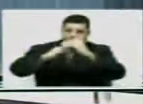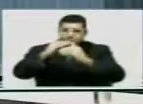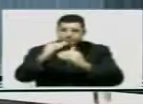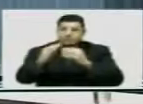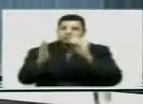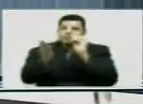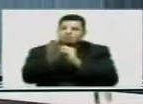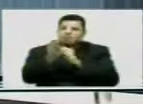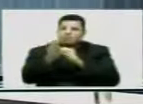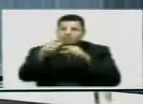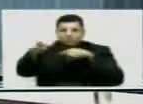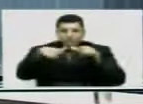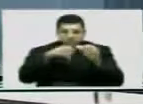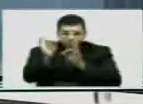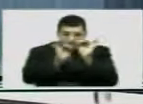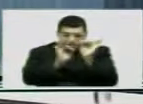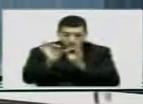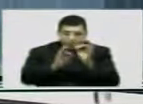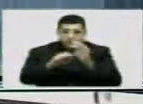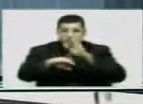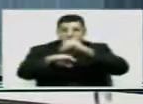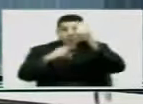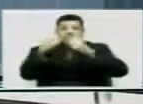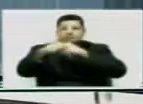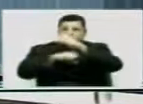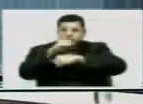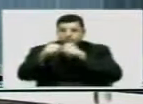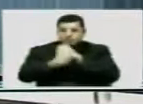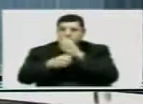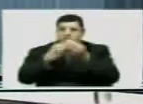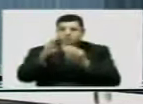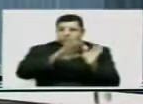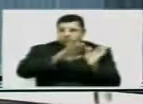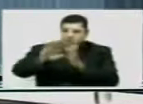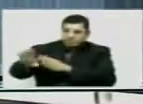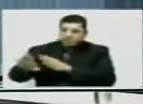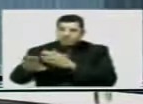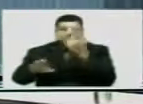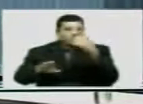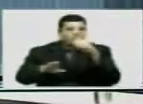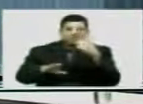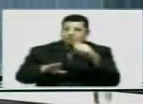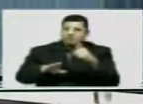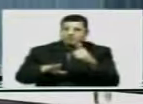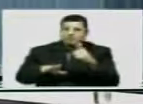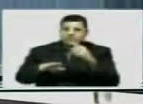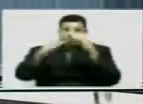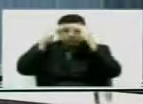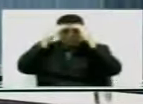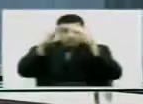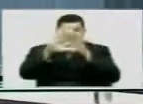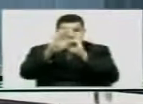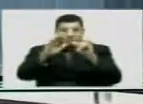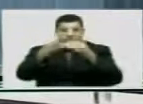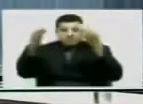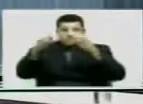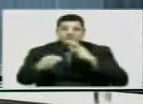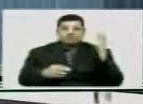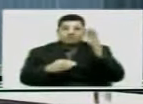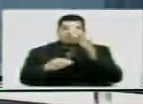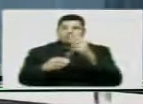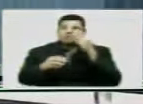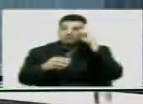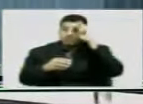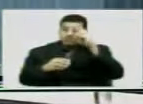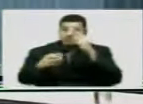Por irregularidades, o processo levou mais de 1 ano. Quando saiu, não conseguiu obter a excelência técnica